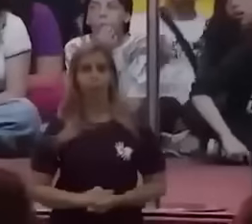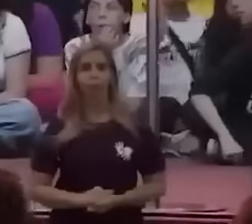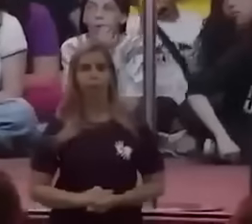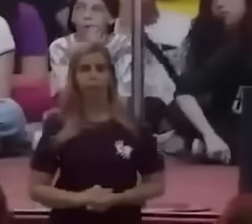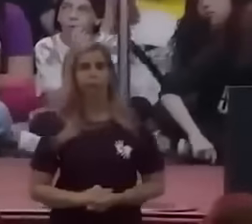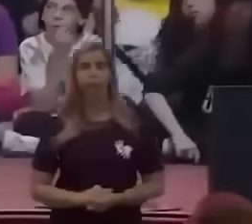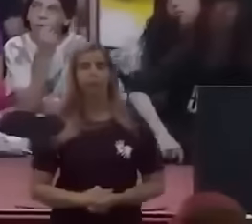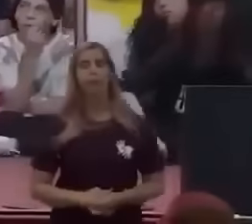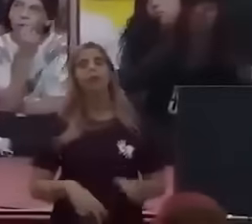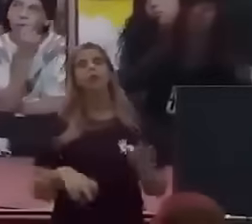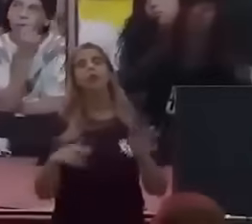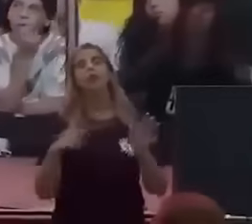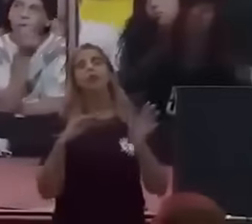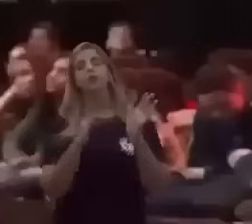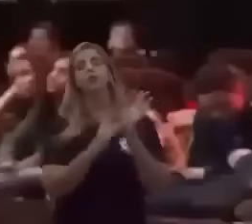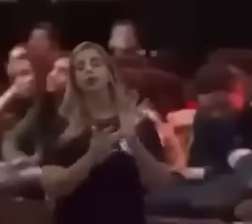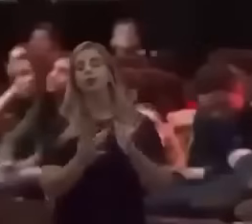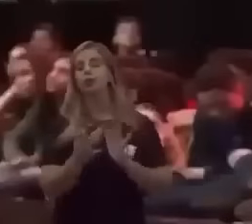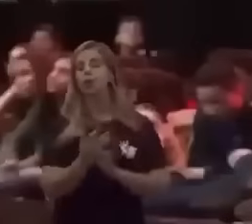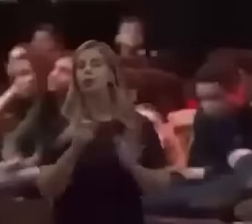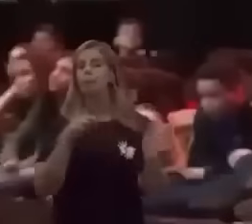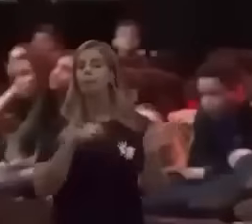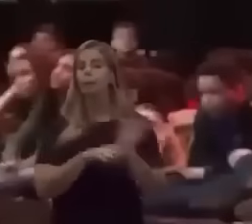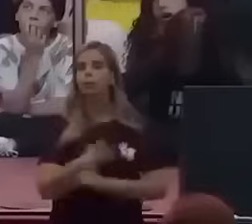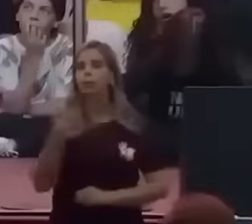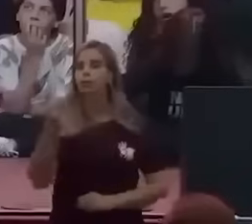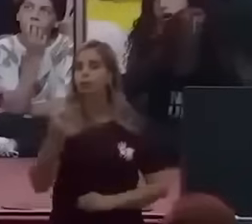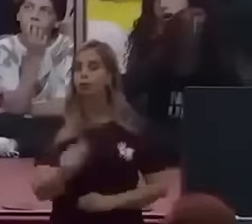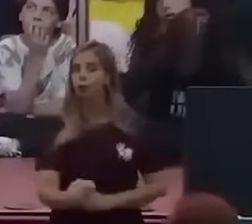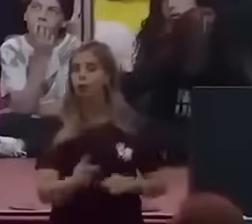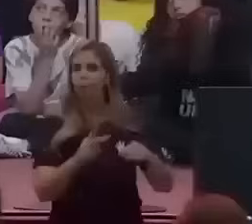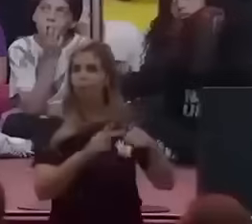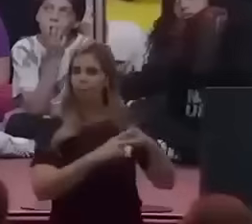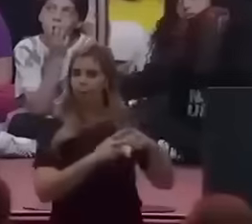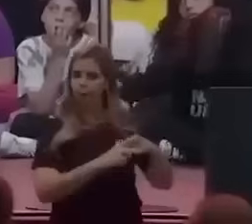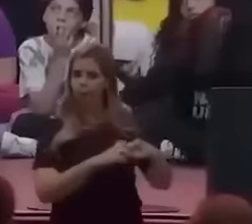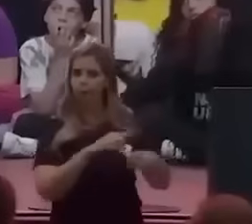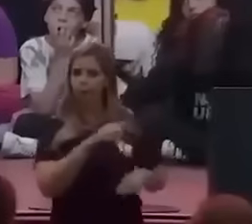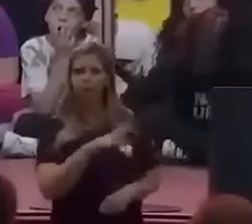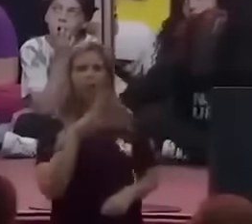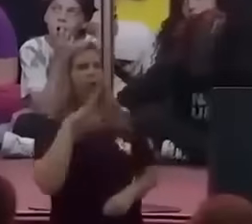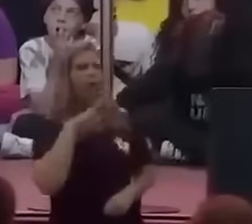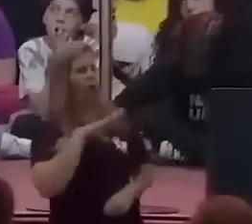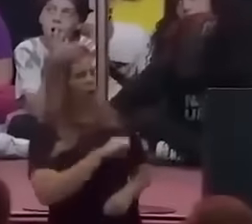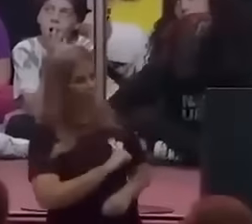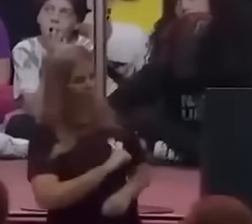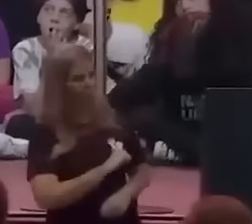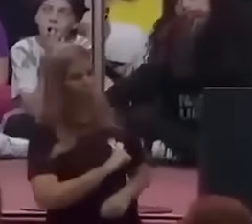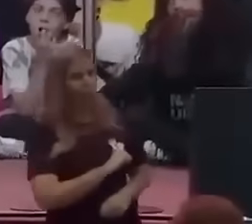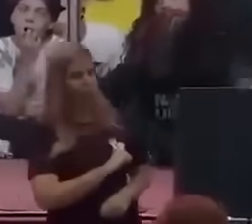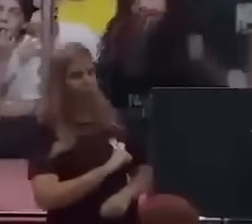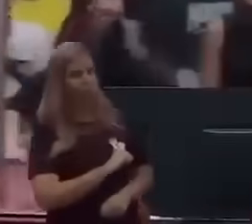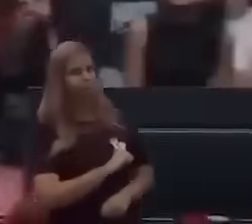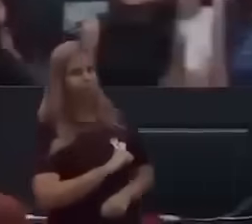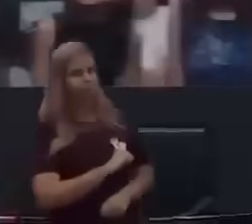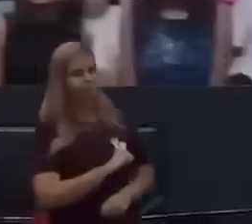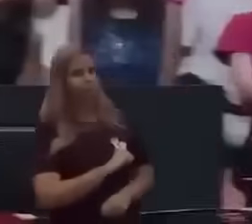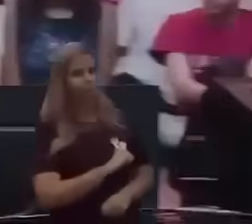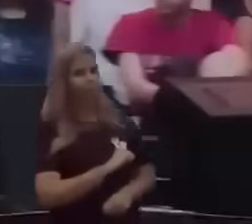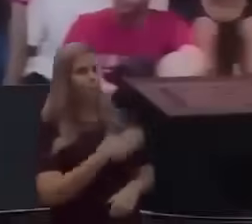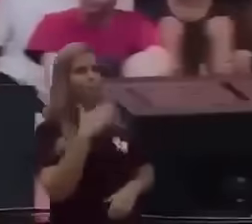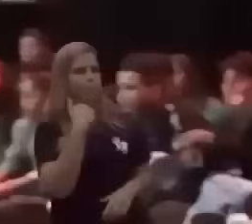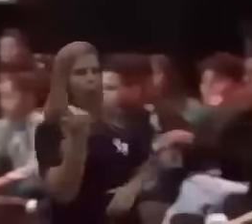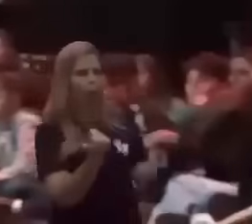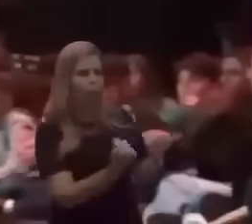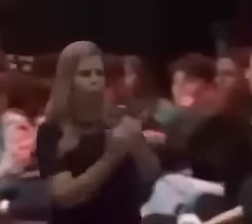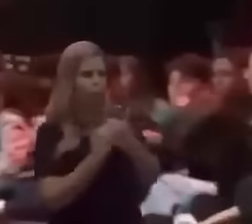Aí Jesus fez a segunda pergunta do mesmo jeito, a Petros, agapas-me, tu me amas com amor ágape, tu me amas a ponto de morreres por